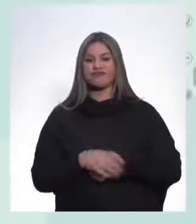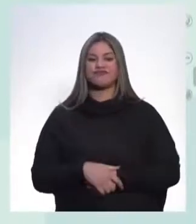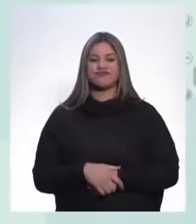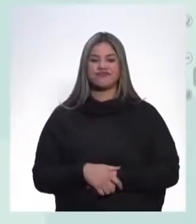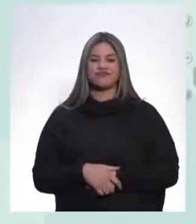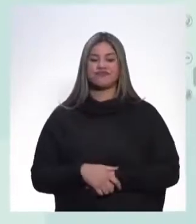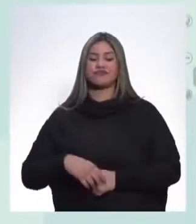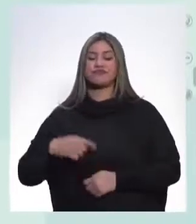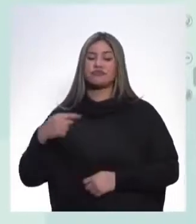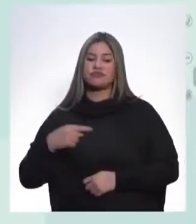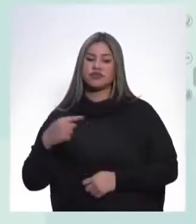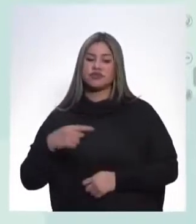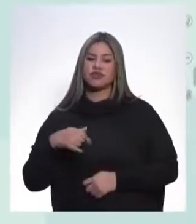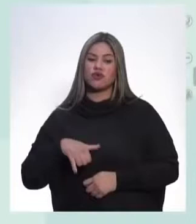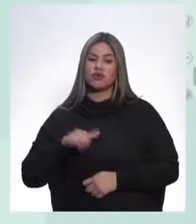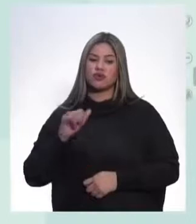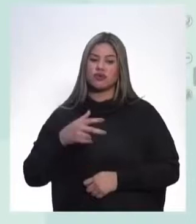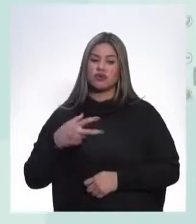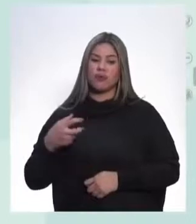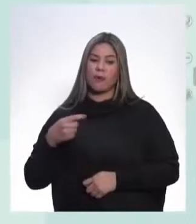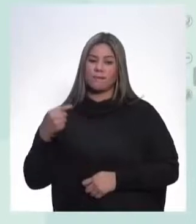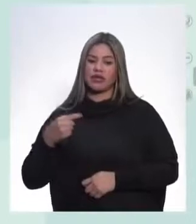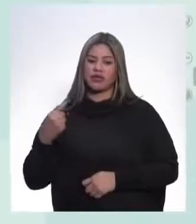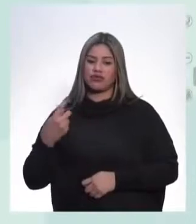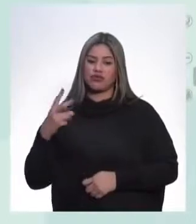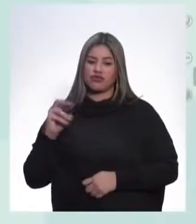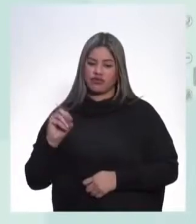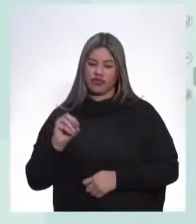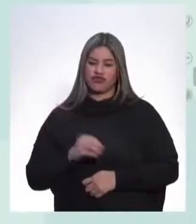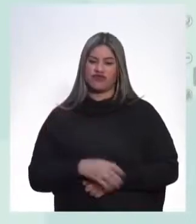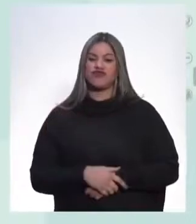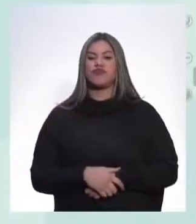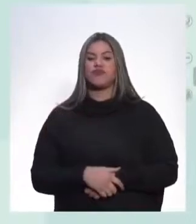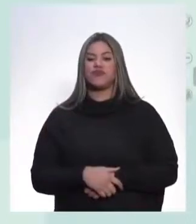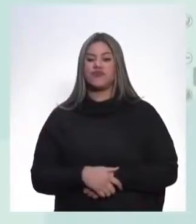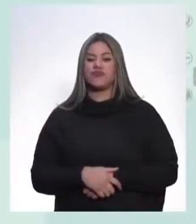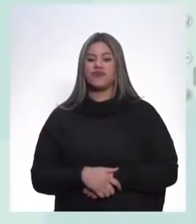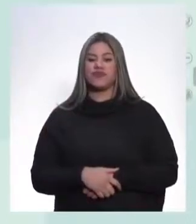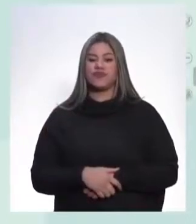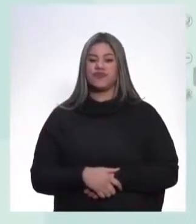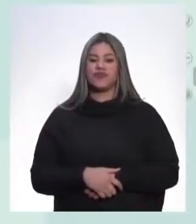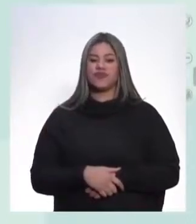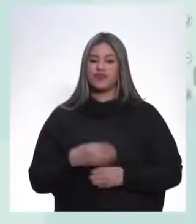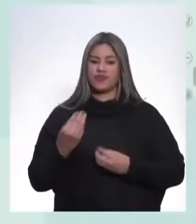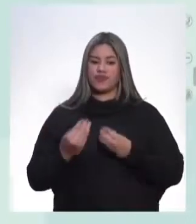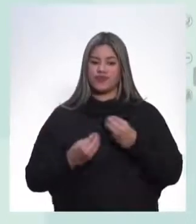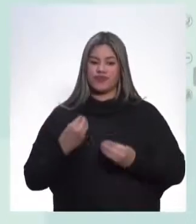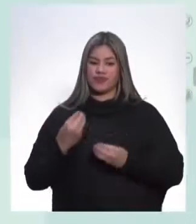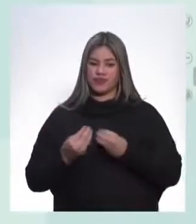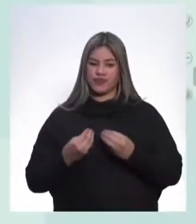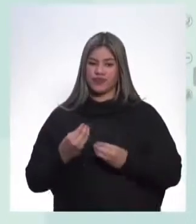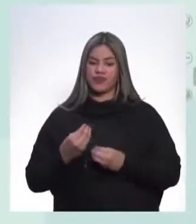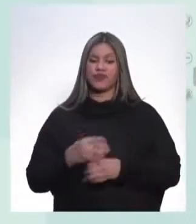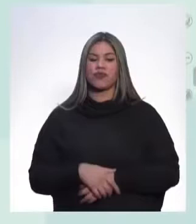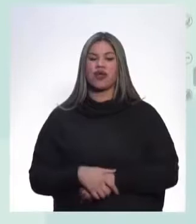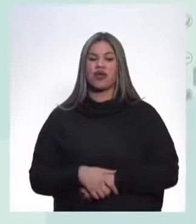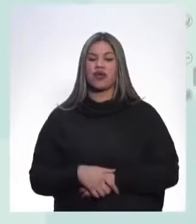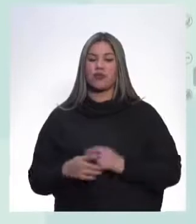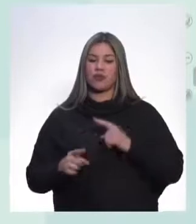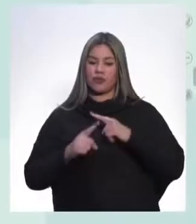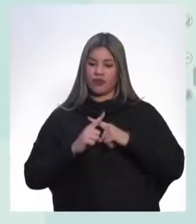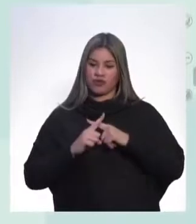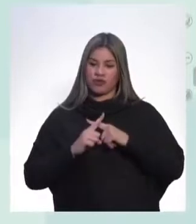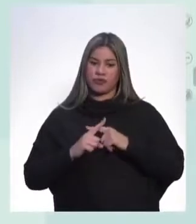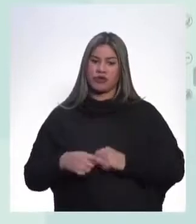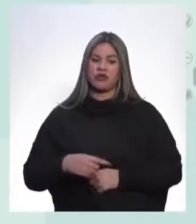y igual a menos 20. O que eu vou fazer? Multiplicação, regra de sinal. Mais